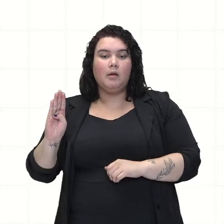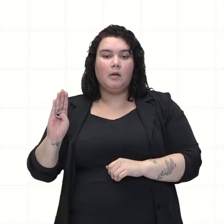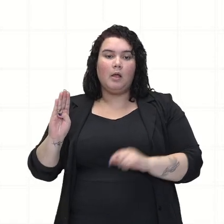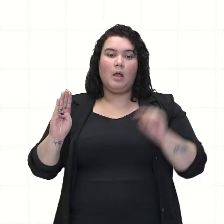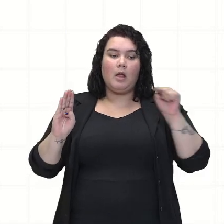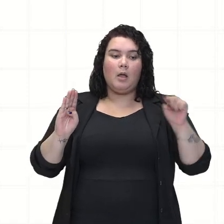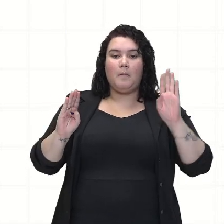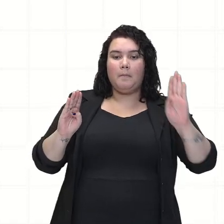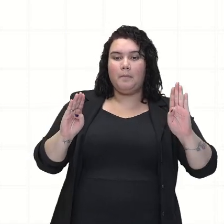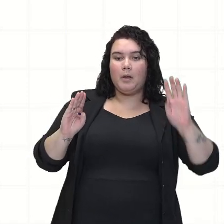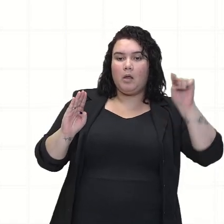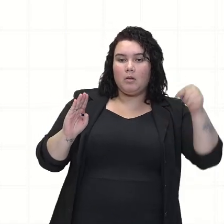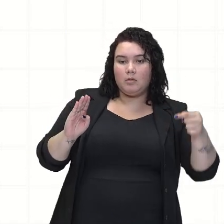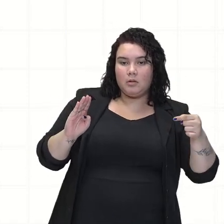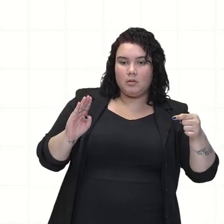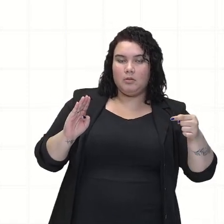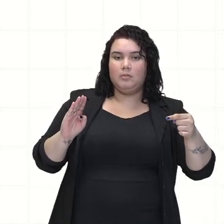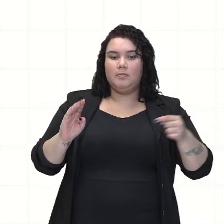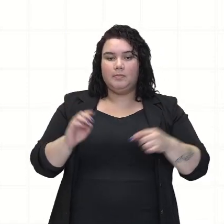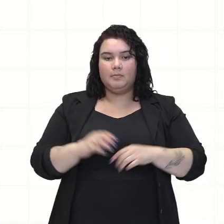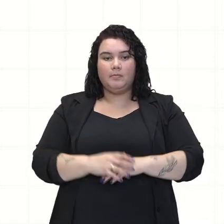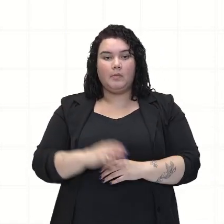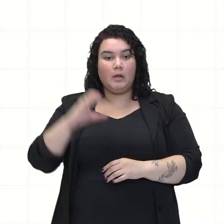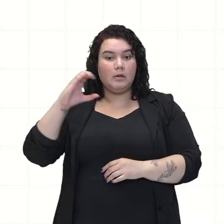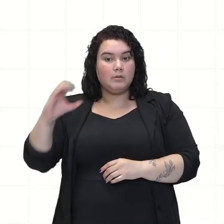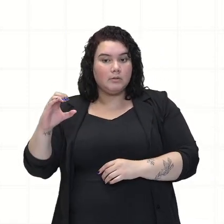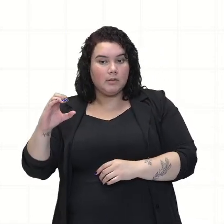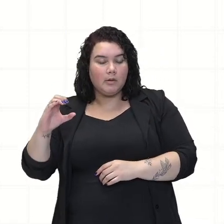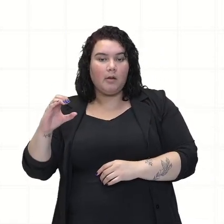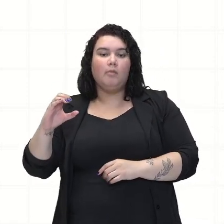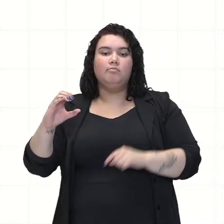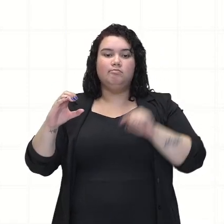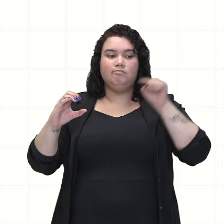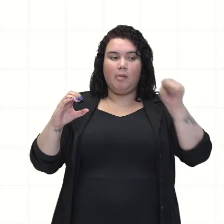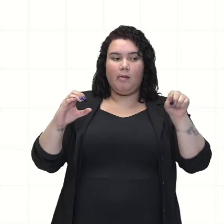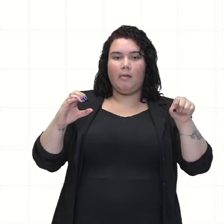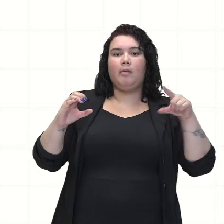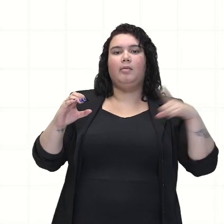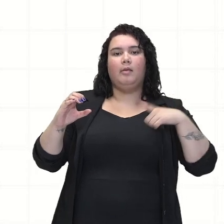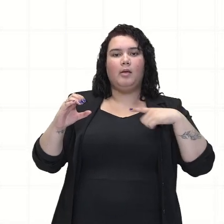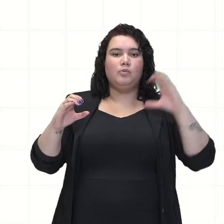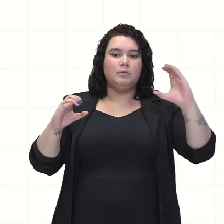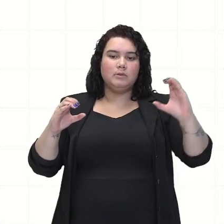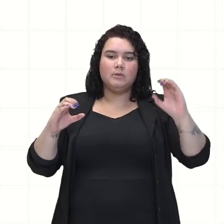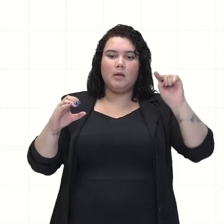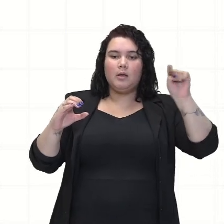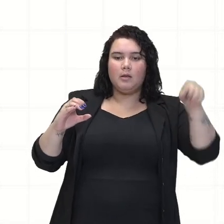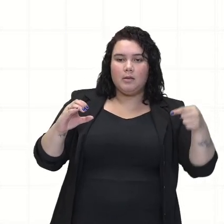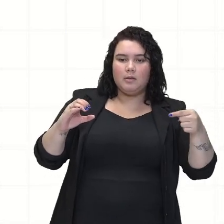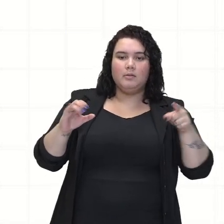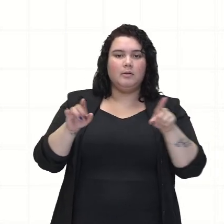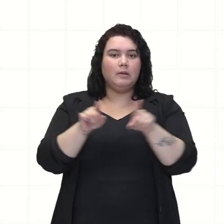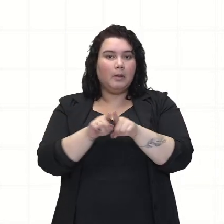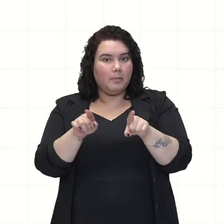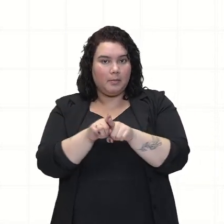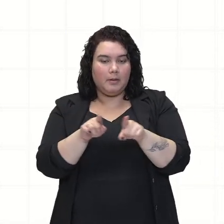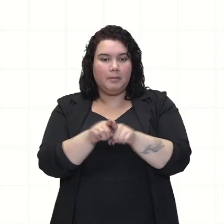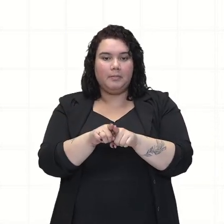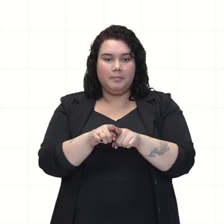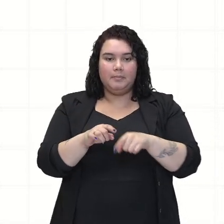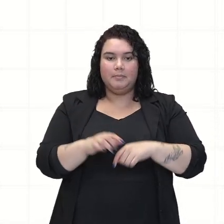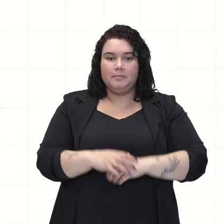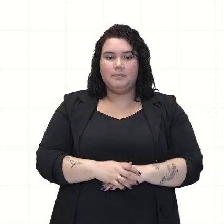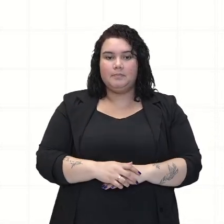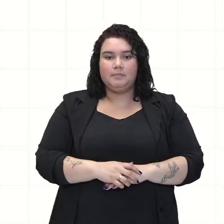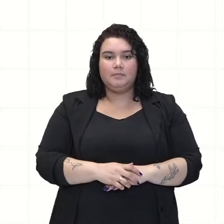ponto B', ponto C e ponto C'.